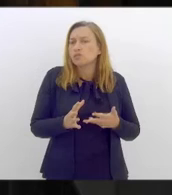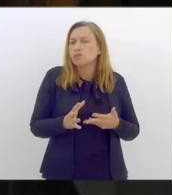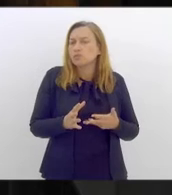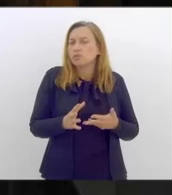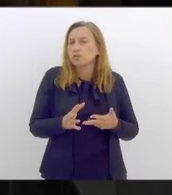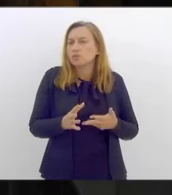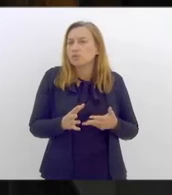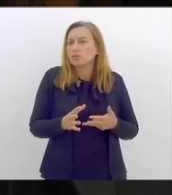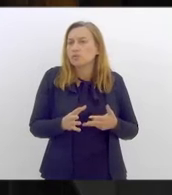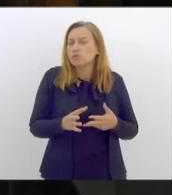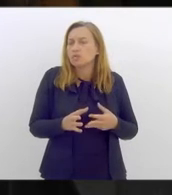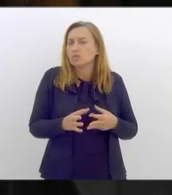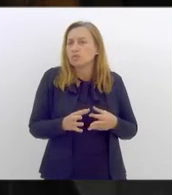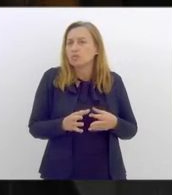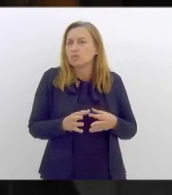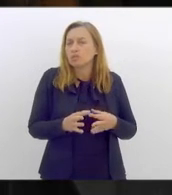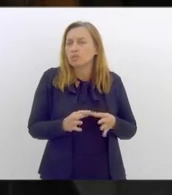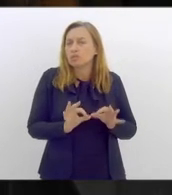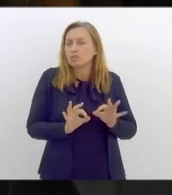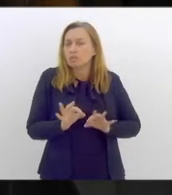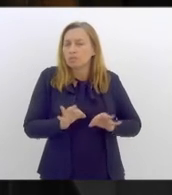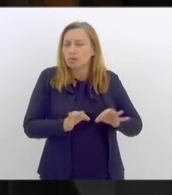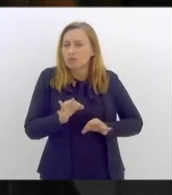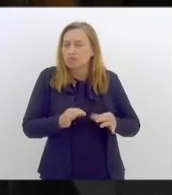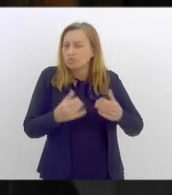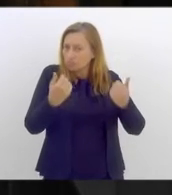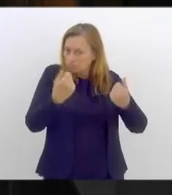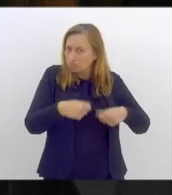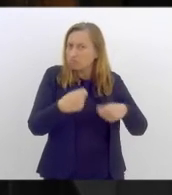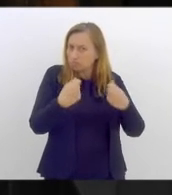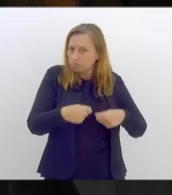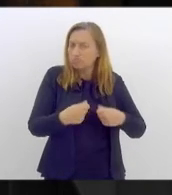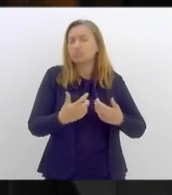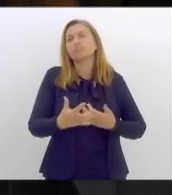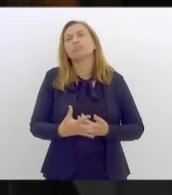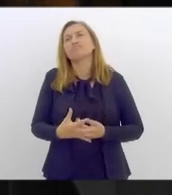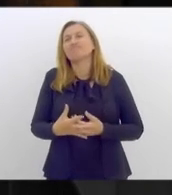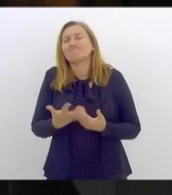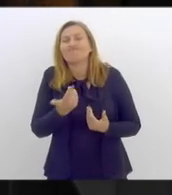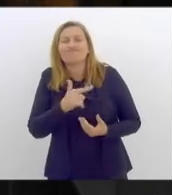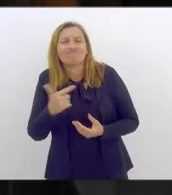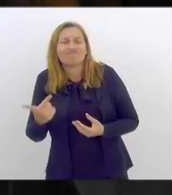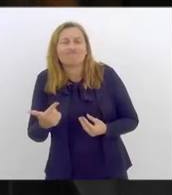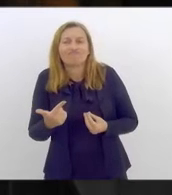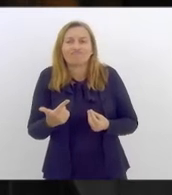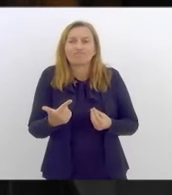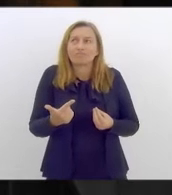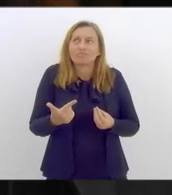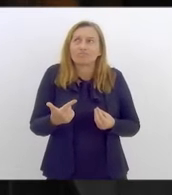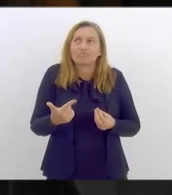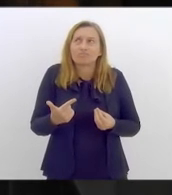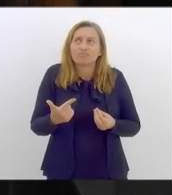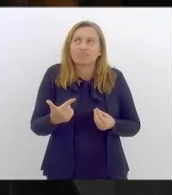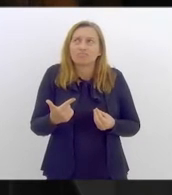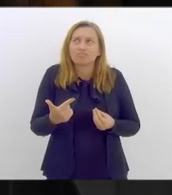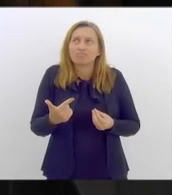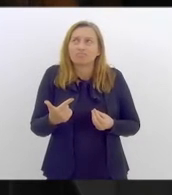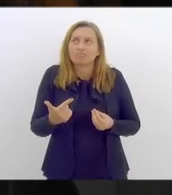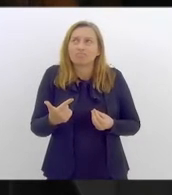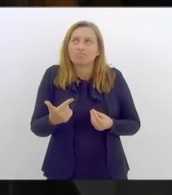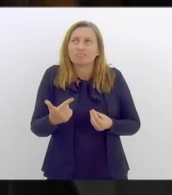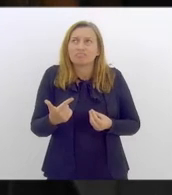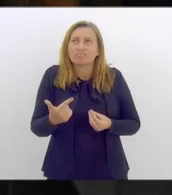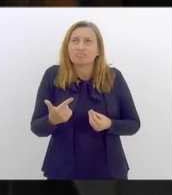os procedimentos necessários para isso e não tem nem previsão de ser chamado